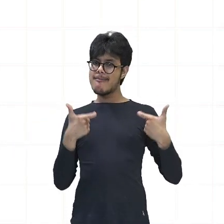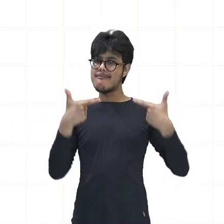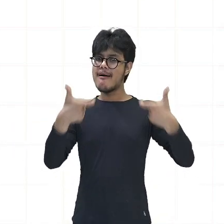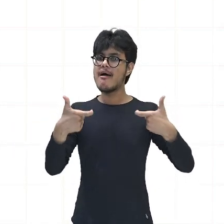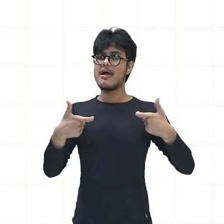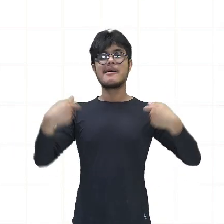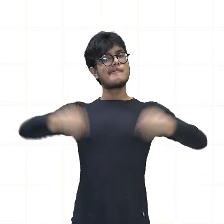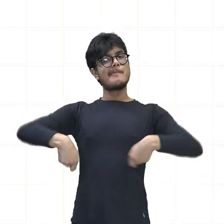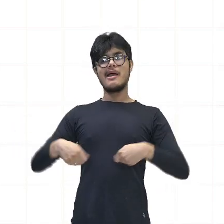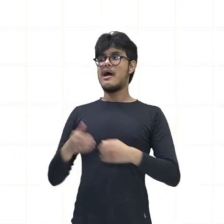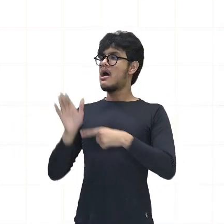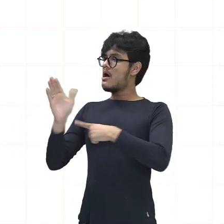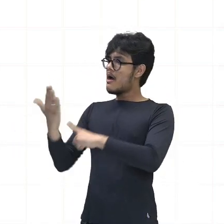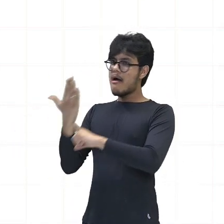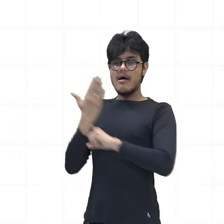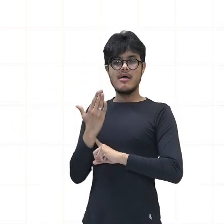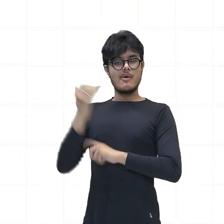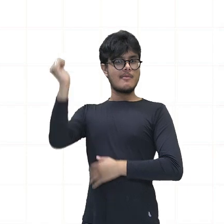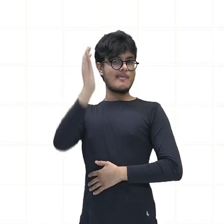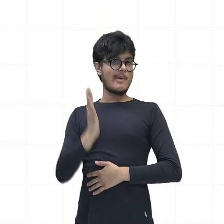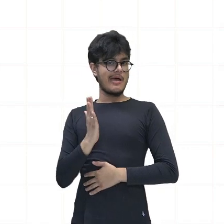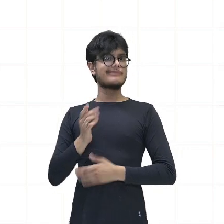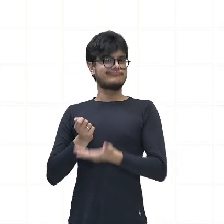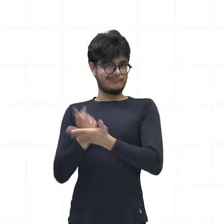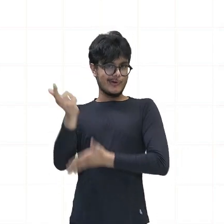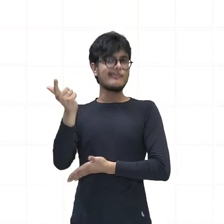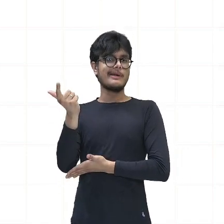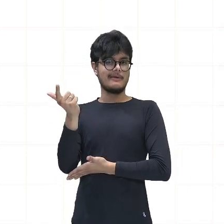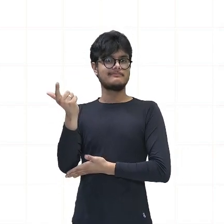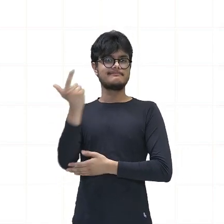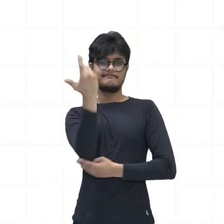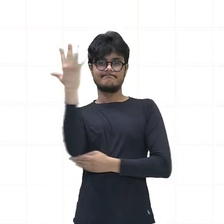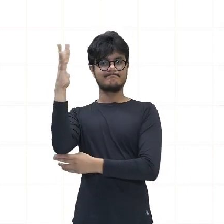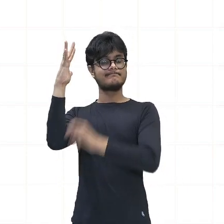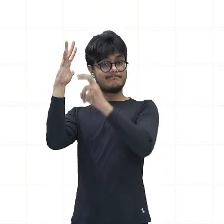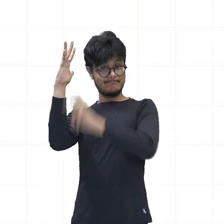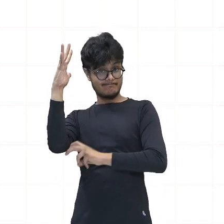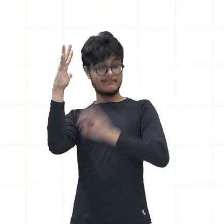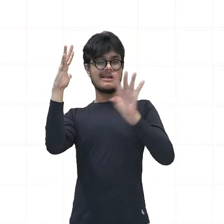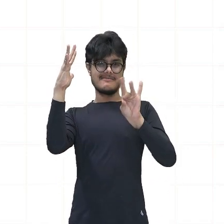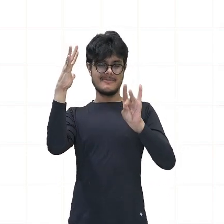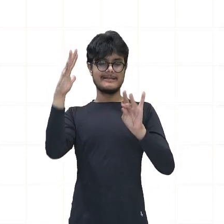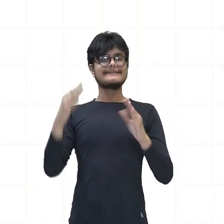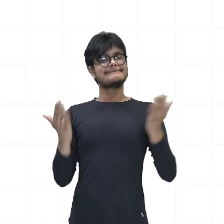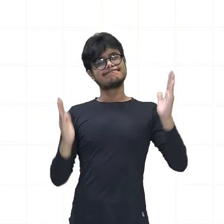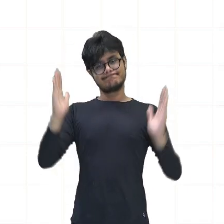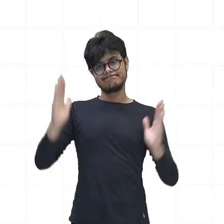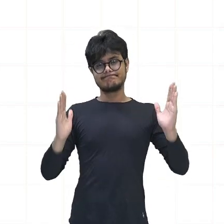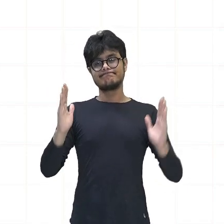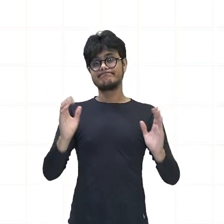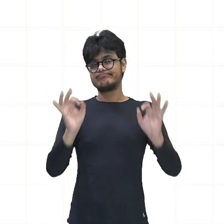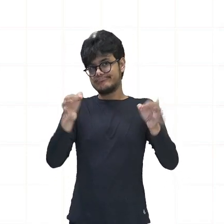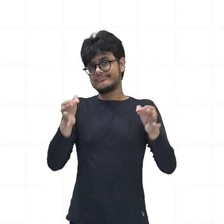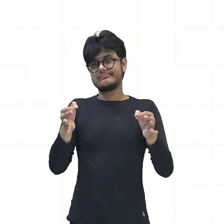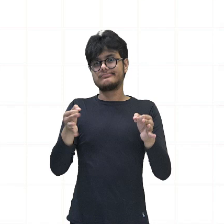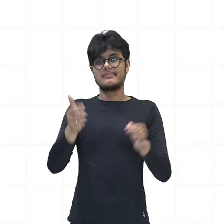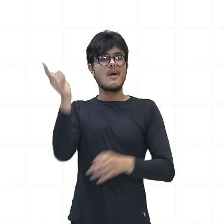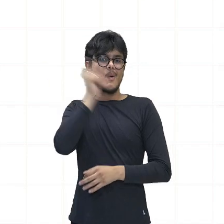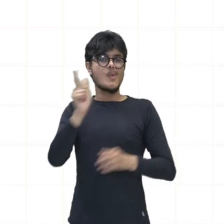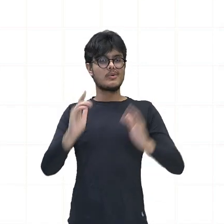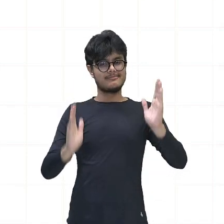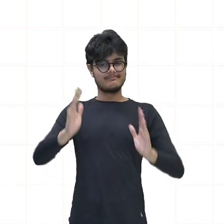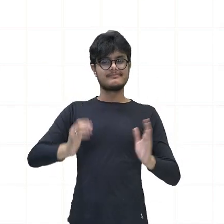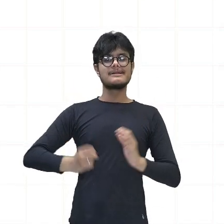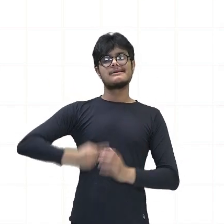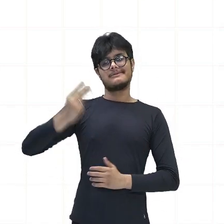ao Brasil para comprar essa borracha do Brasil. Então, nesse período, A borracha brasileira, o ciclo da borracha ganha um